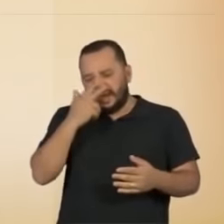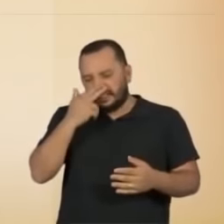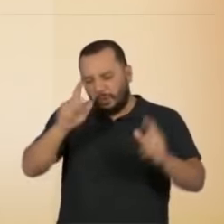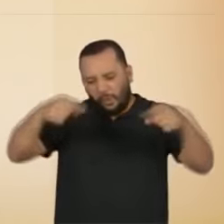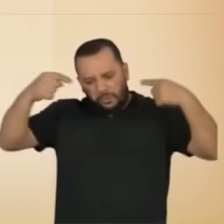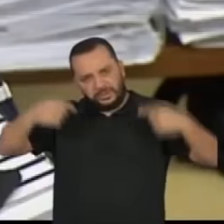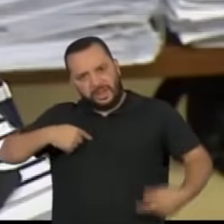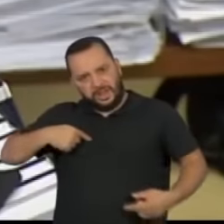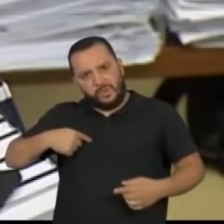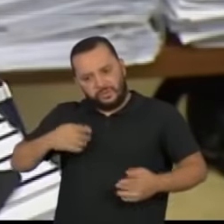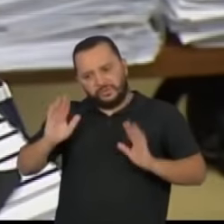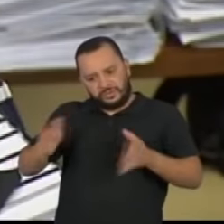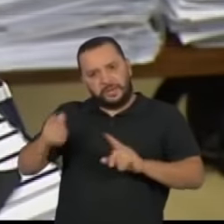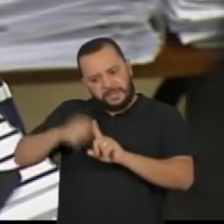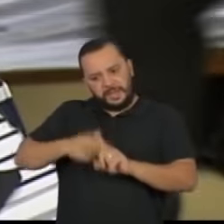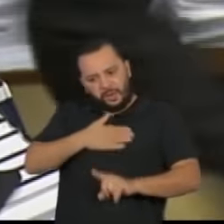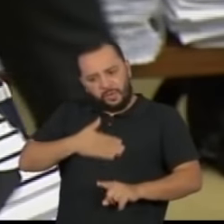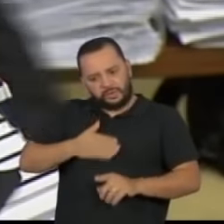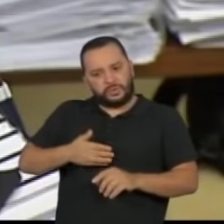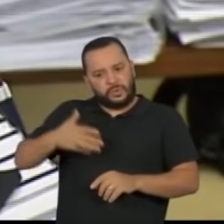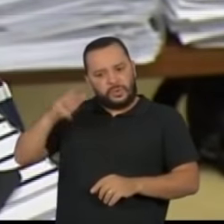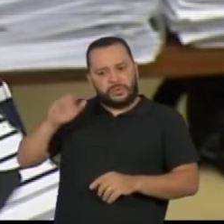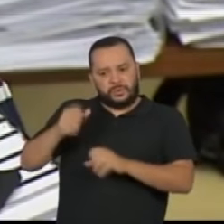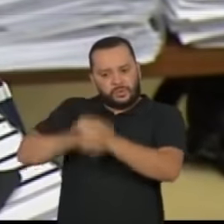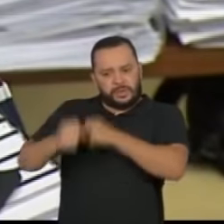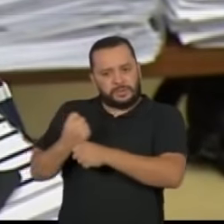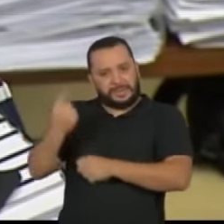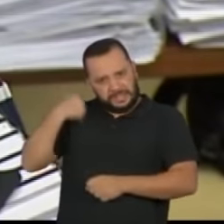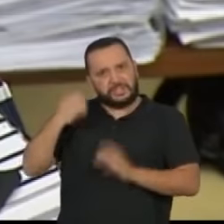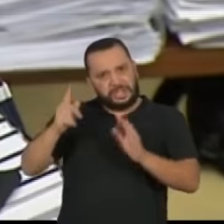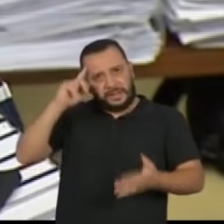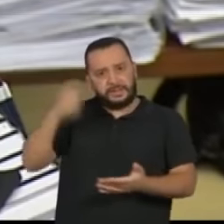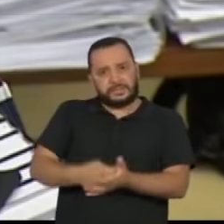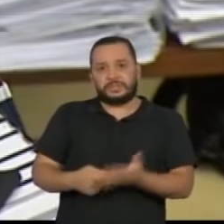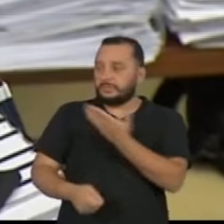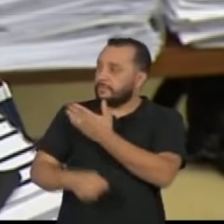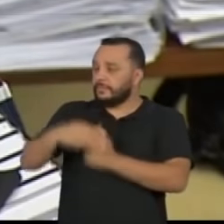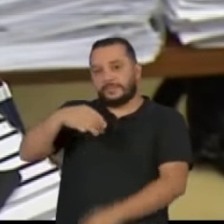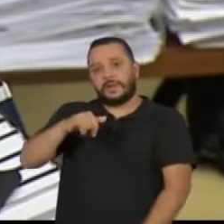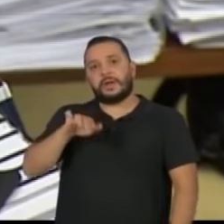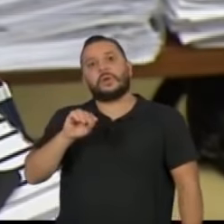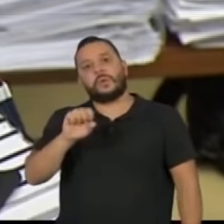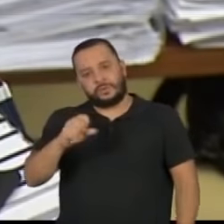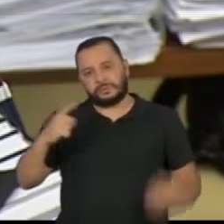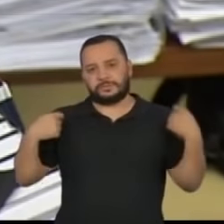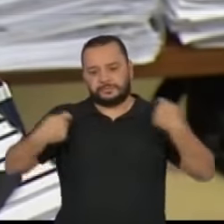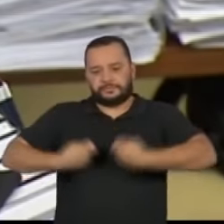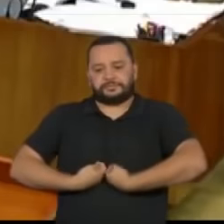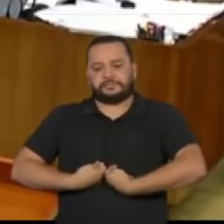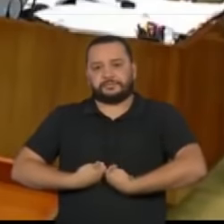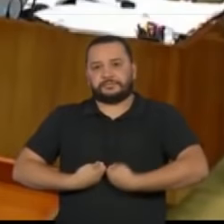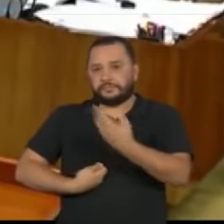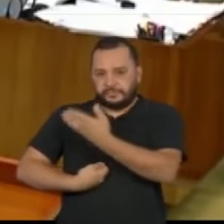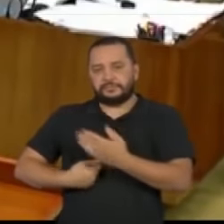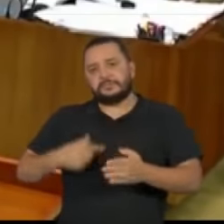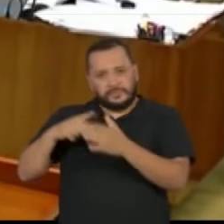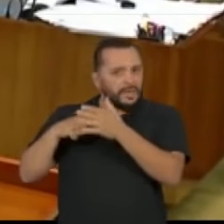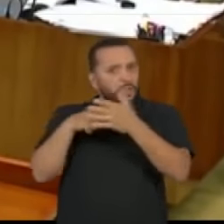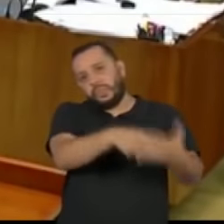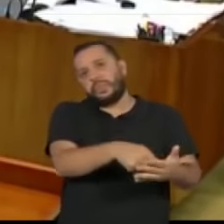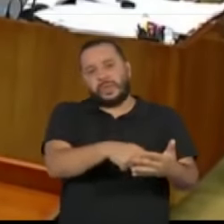do ano passado. Marco Aurélio, que também é ministro do STF, disse que a acusação do MPF é perigosa, porque